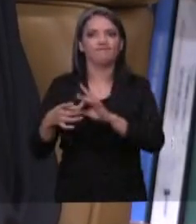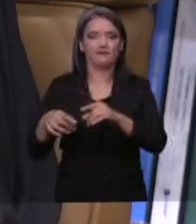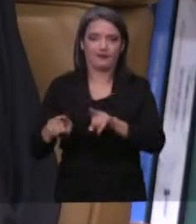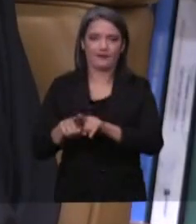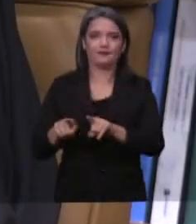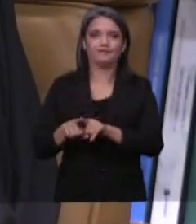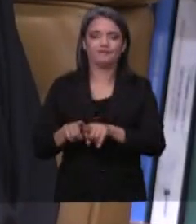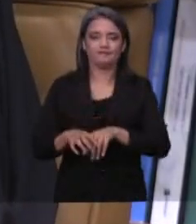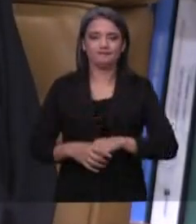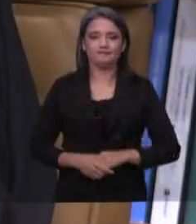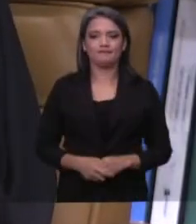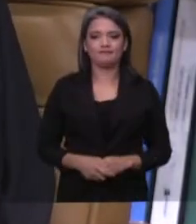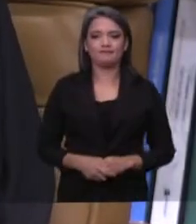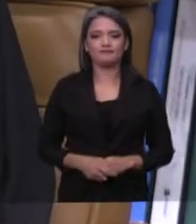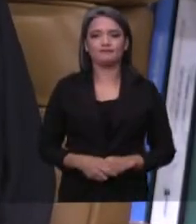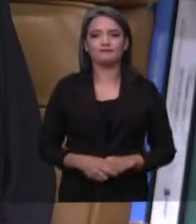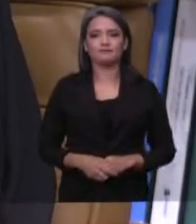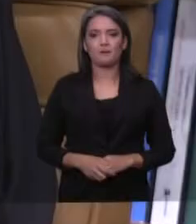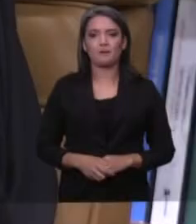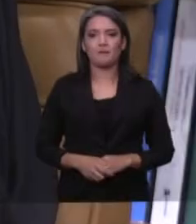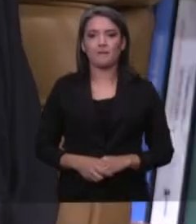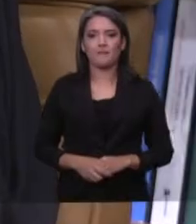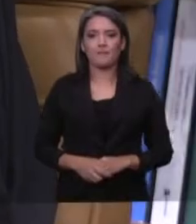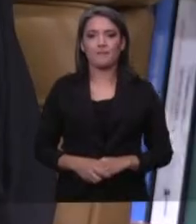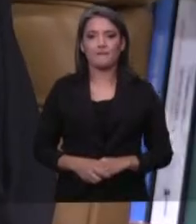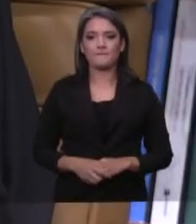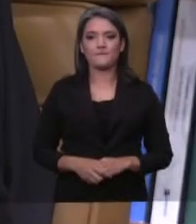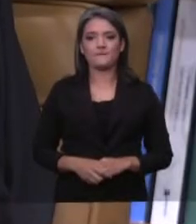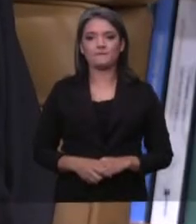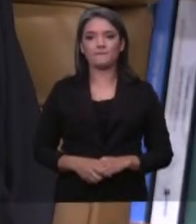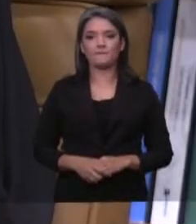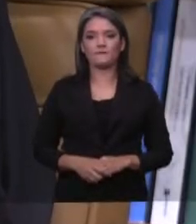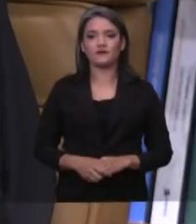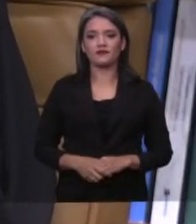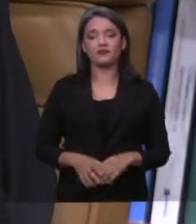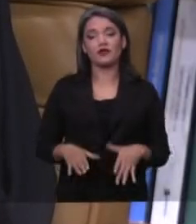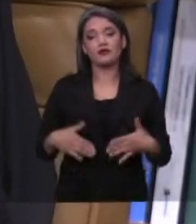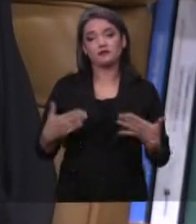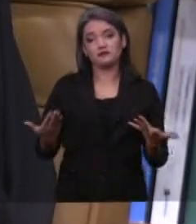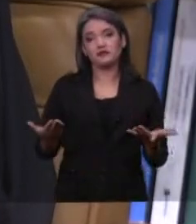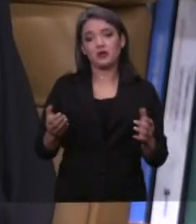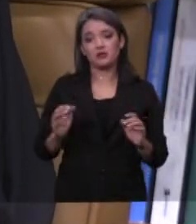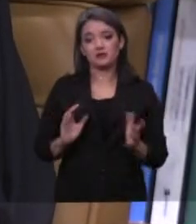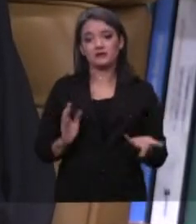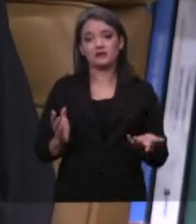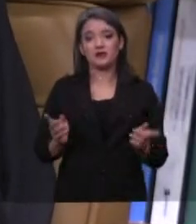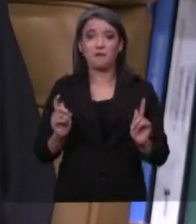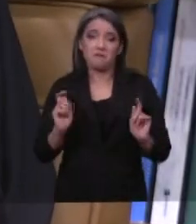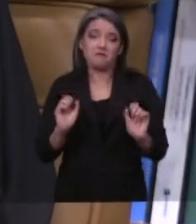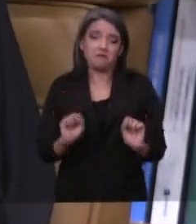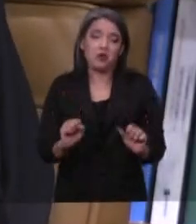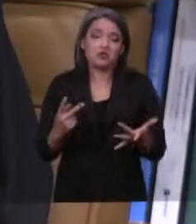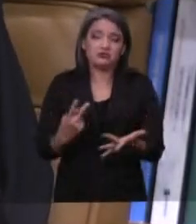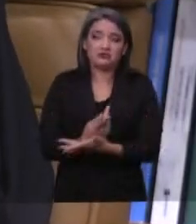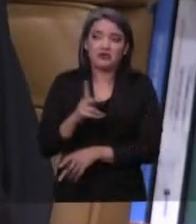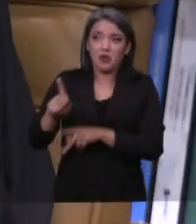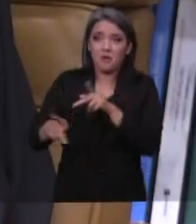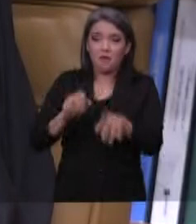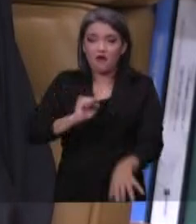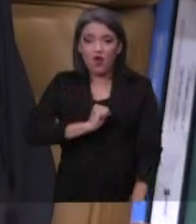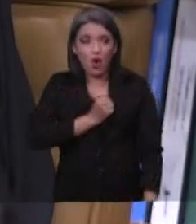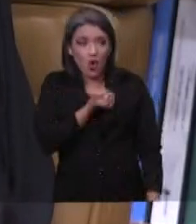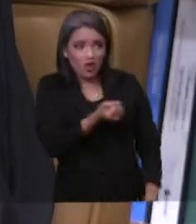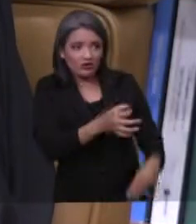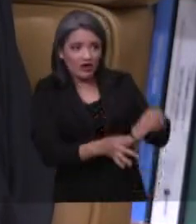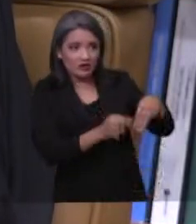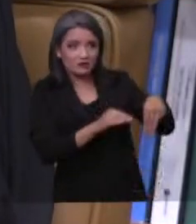alinhada. De modo que é até possível, como se disse da tribuna, que nós sejamos muito odiados, mas só por aqueles que